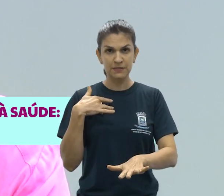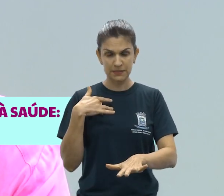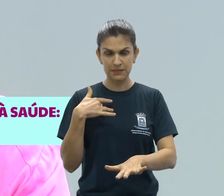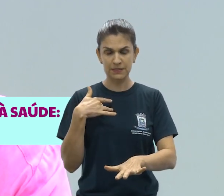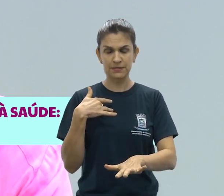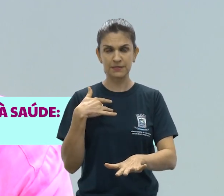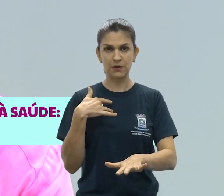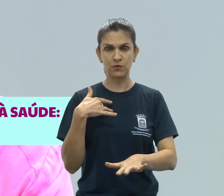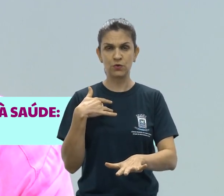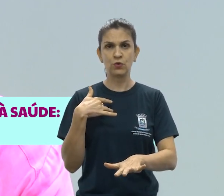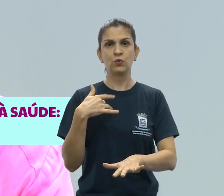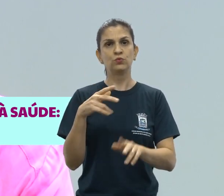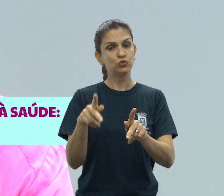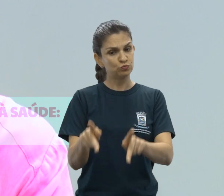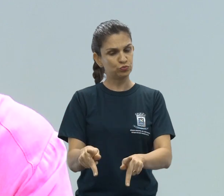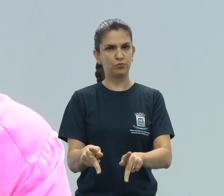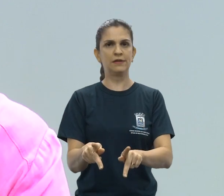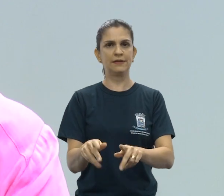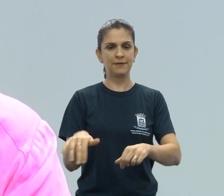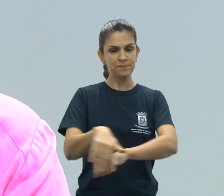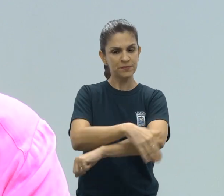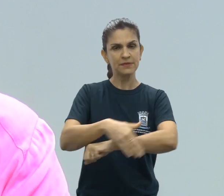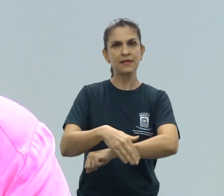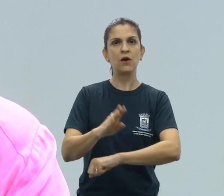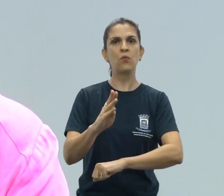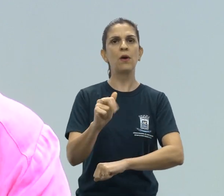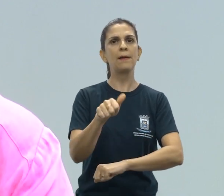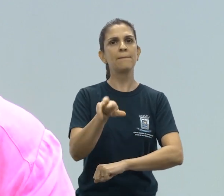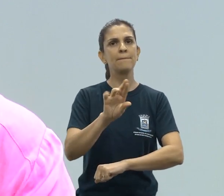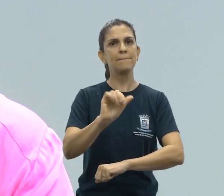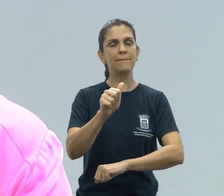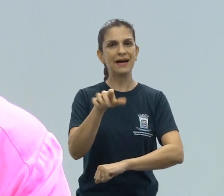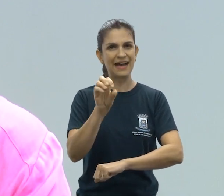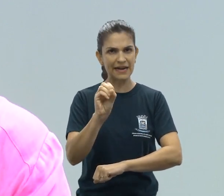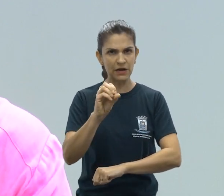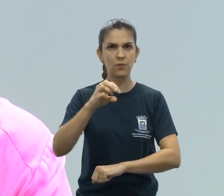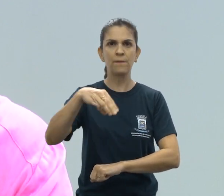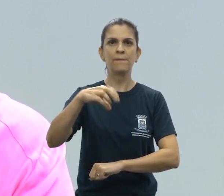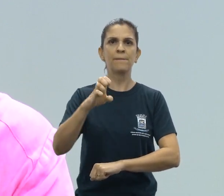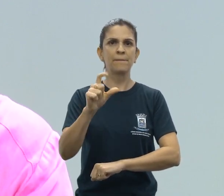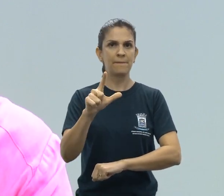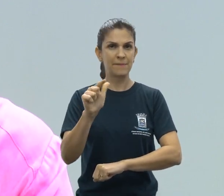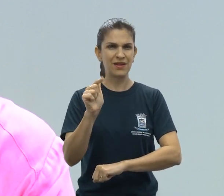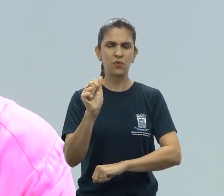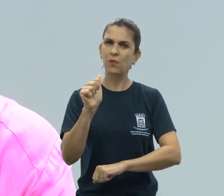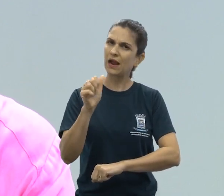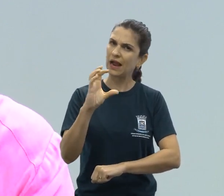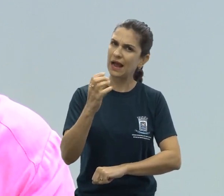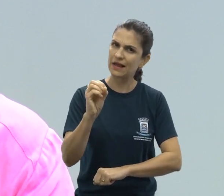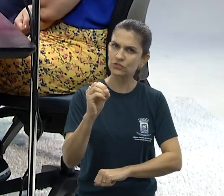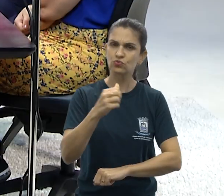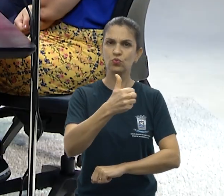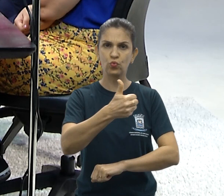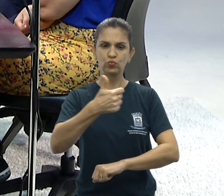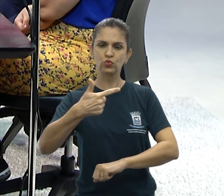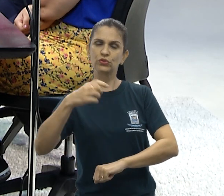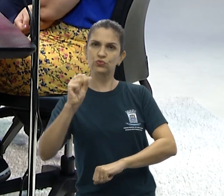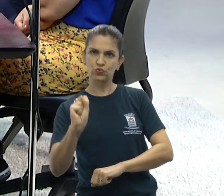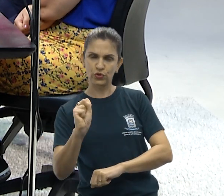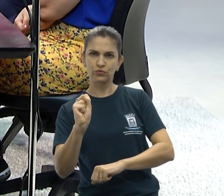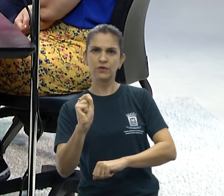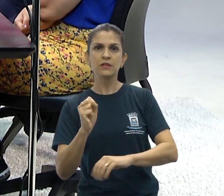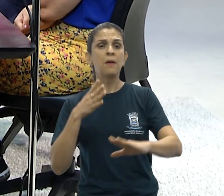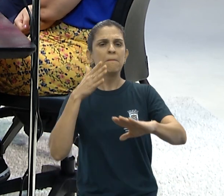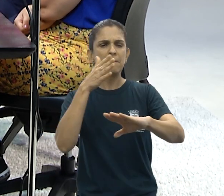fica na Rua Barão de Melgaço, número 128. Então, lá a pessoa que tem um problema relacionado à oncologia, ela é